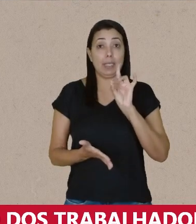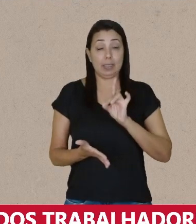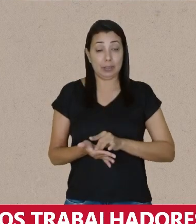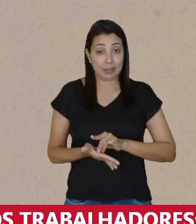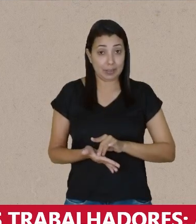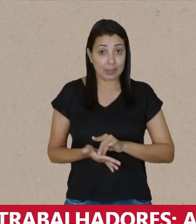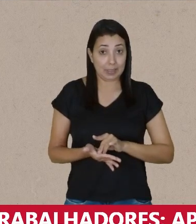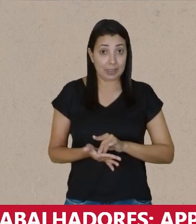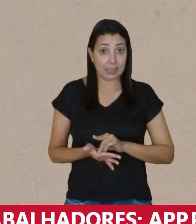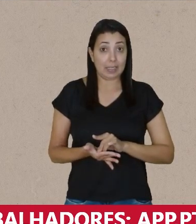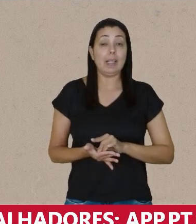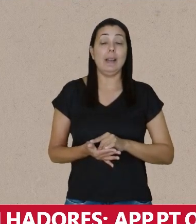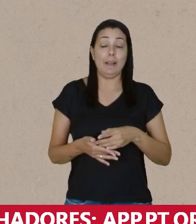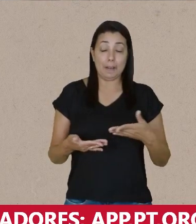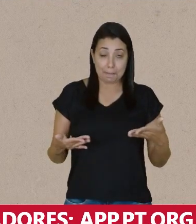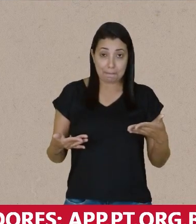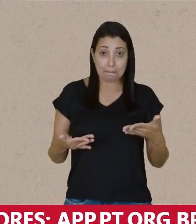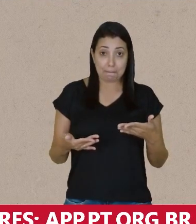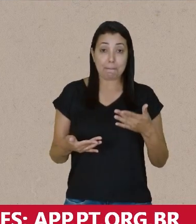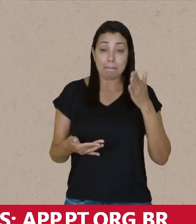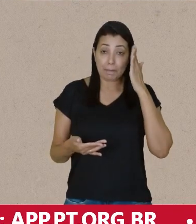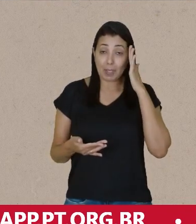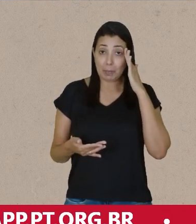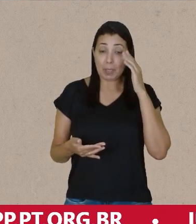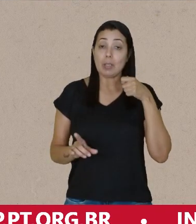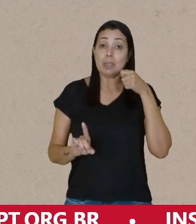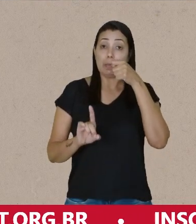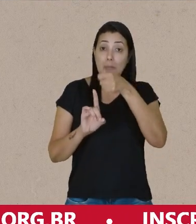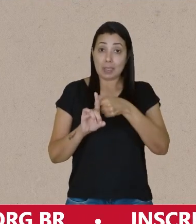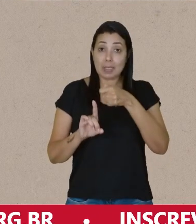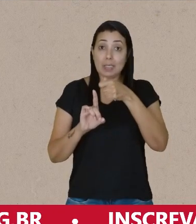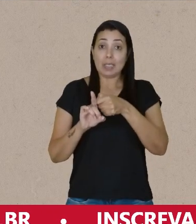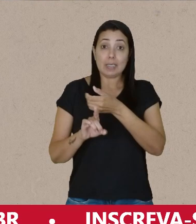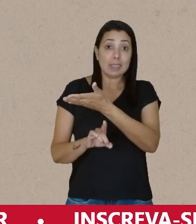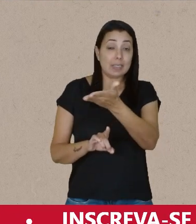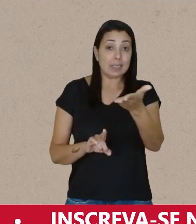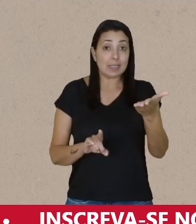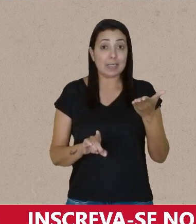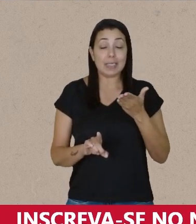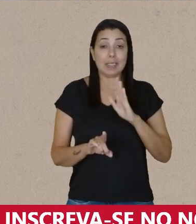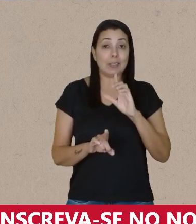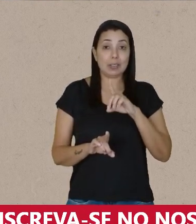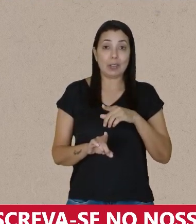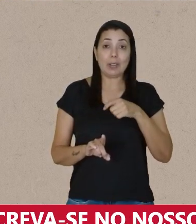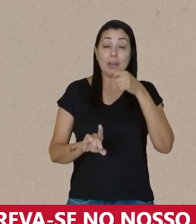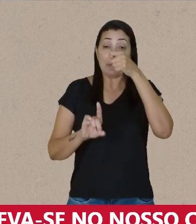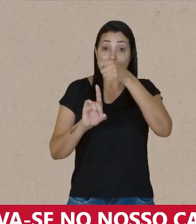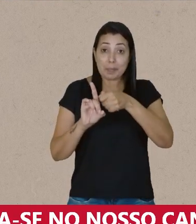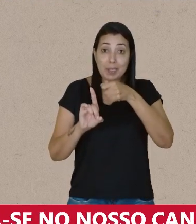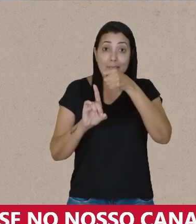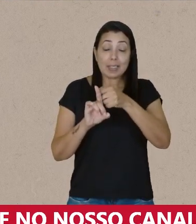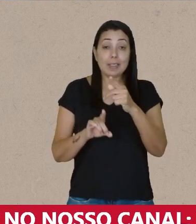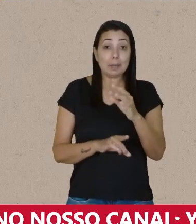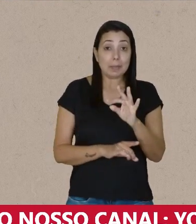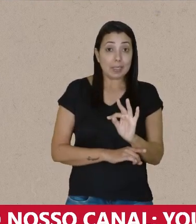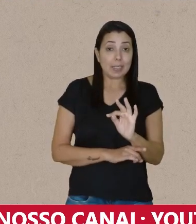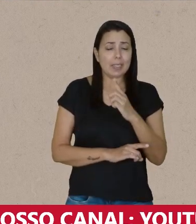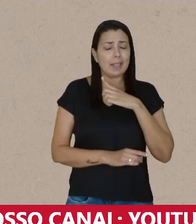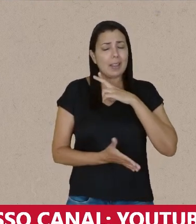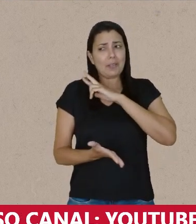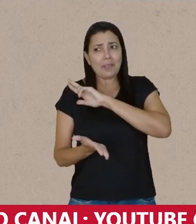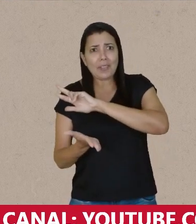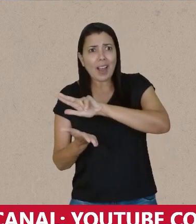não, porque nós sabemos que a nossa militância, aqueles que, não só a militância, que o PT tem